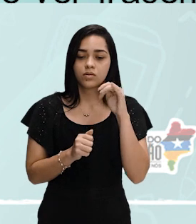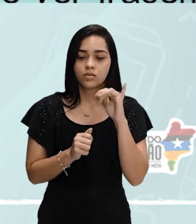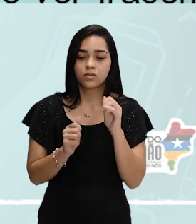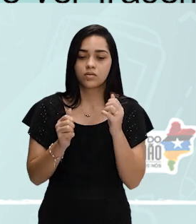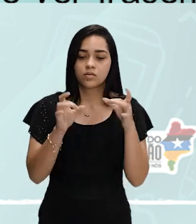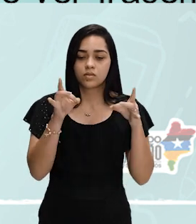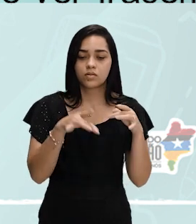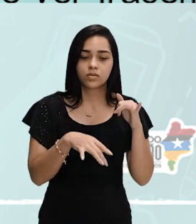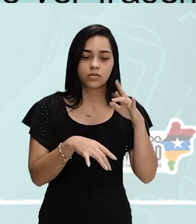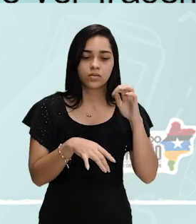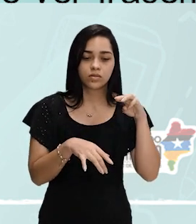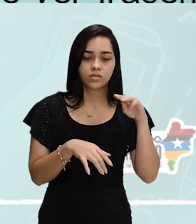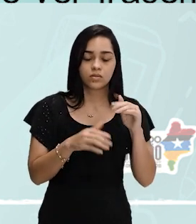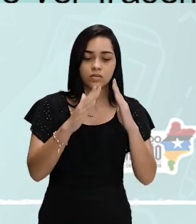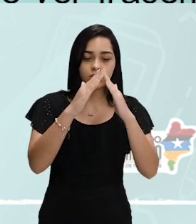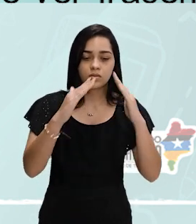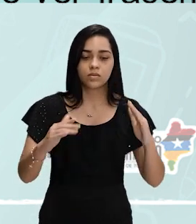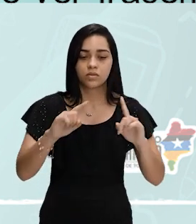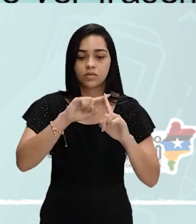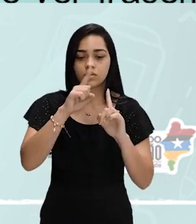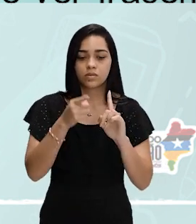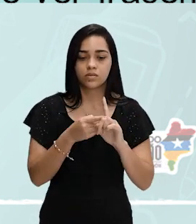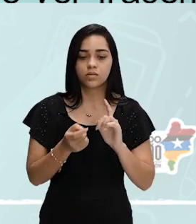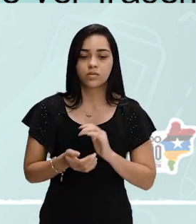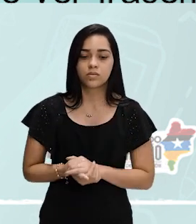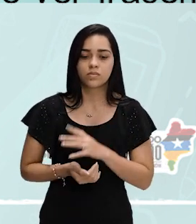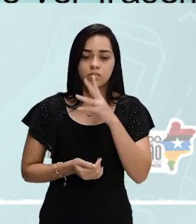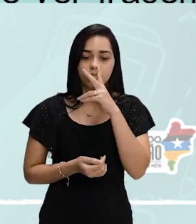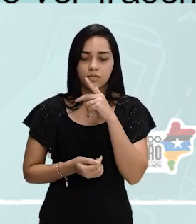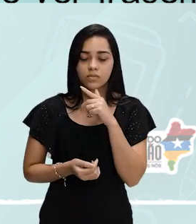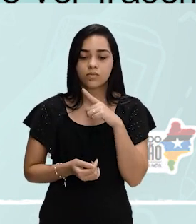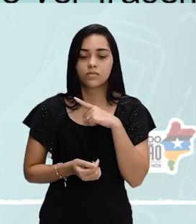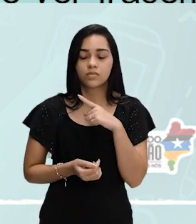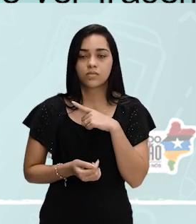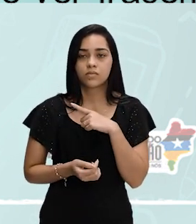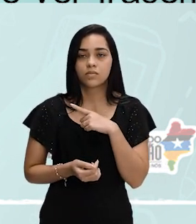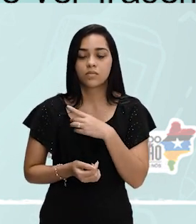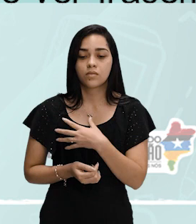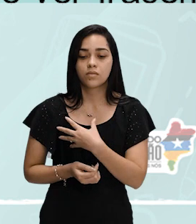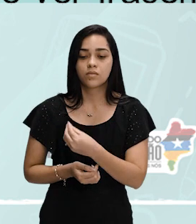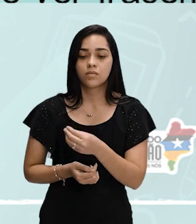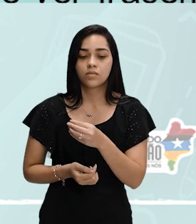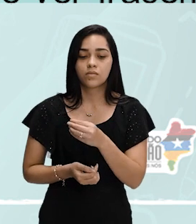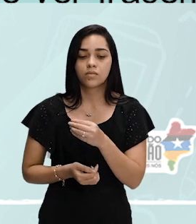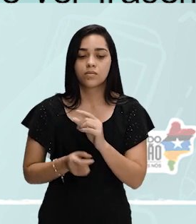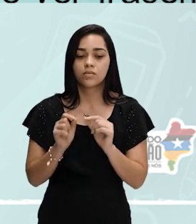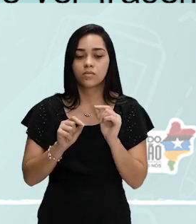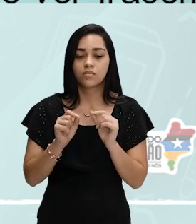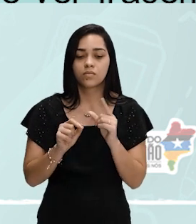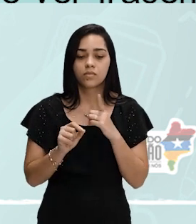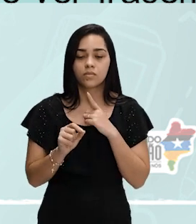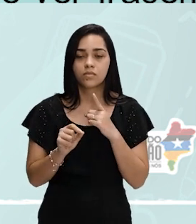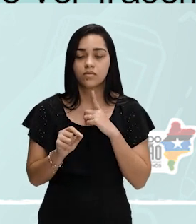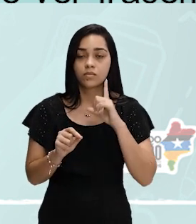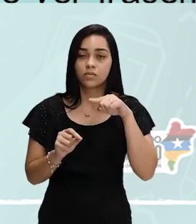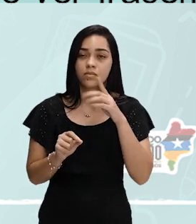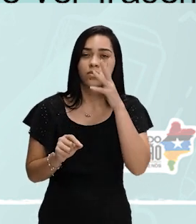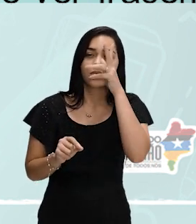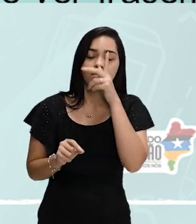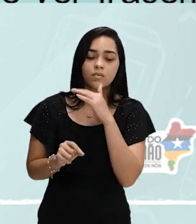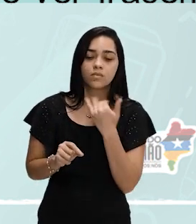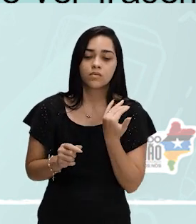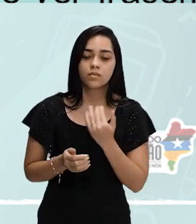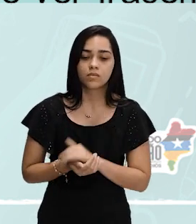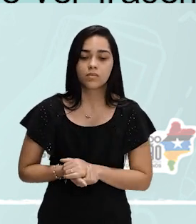Poti, deixando Iracema na cabana, grávida. Martim demora e Iracema dá à luz a um menino, ficando gravemente debilitada pelo